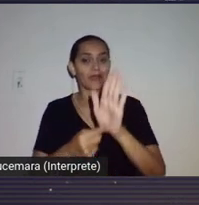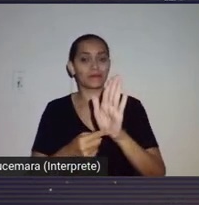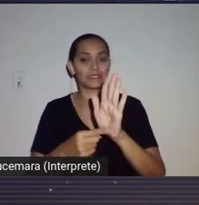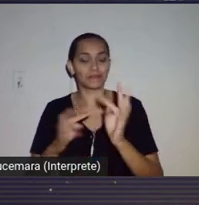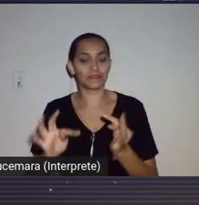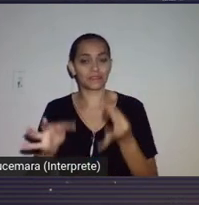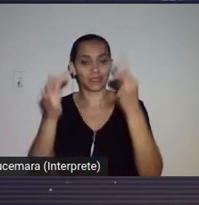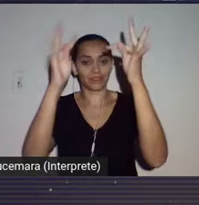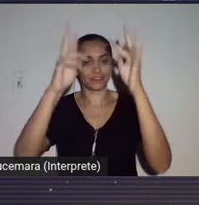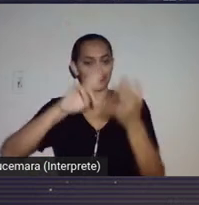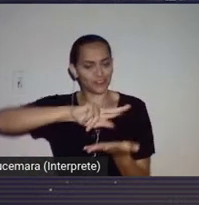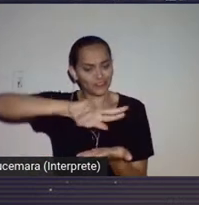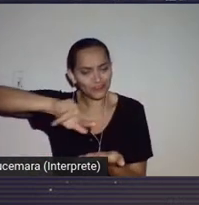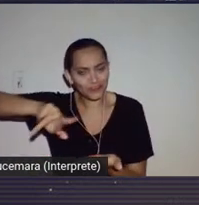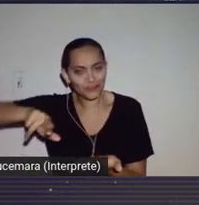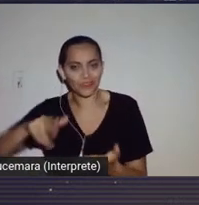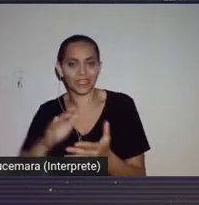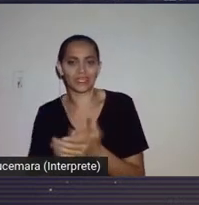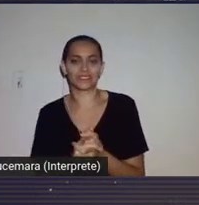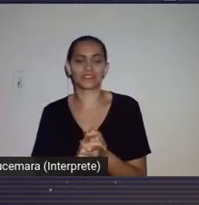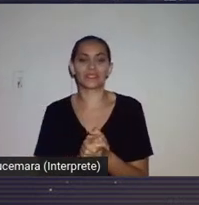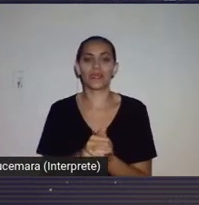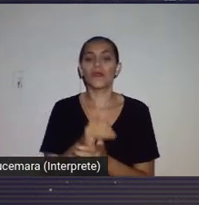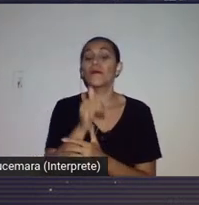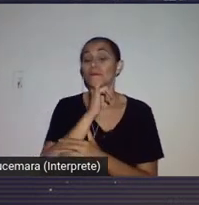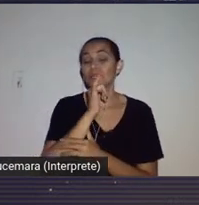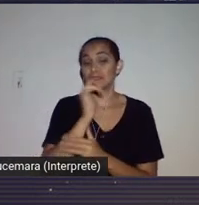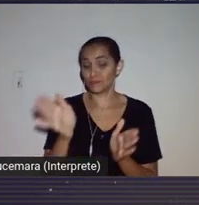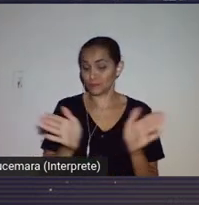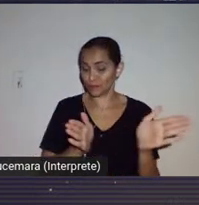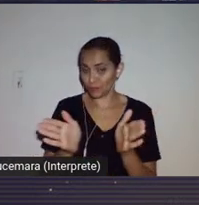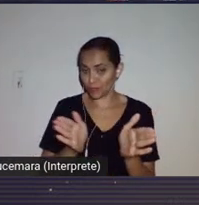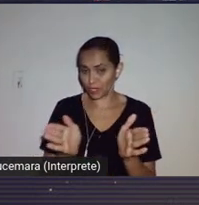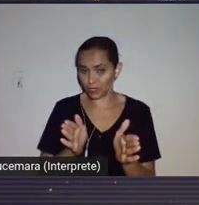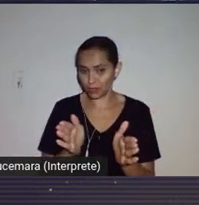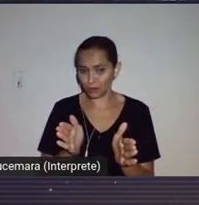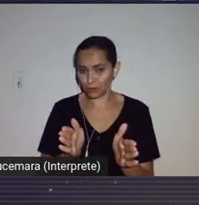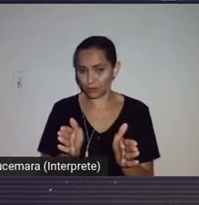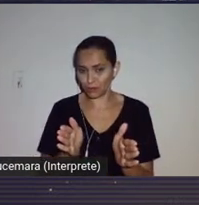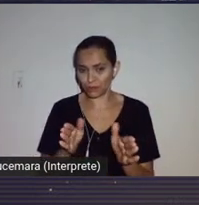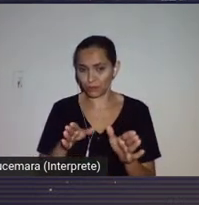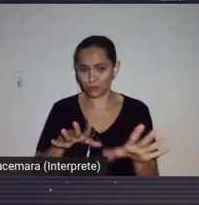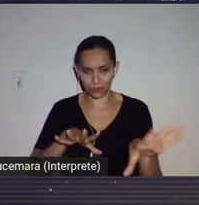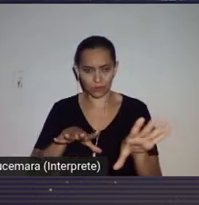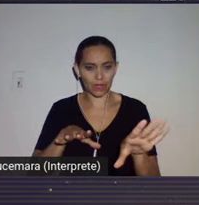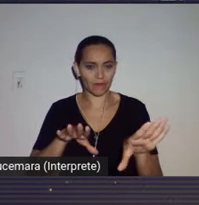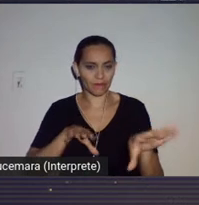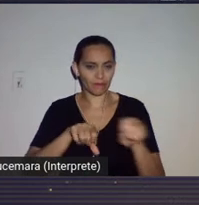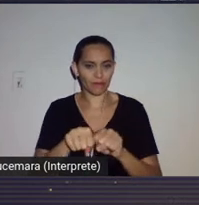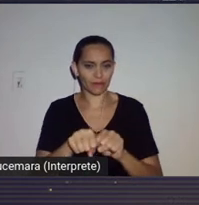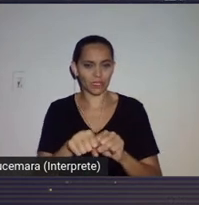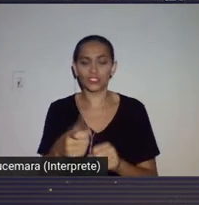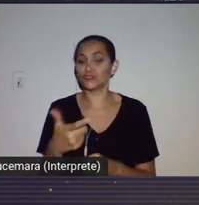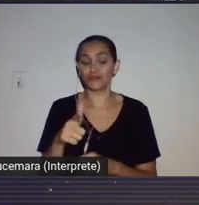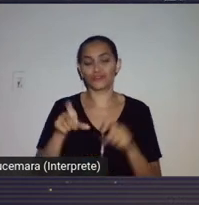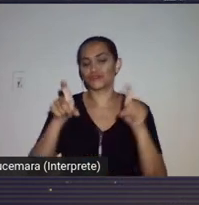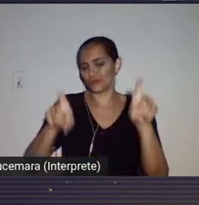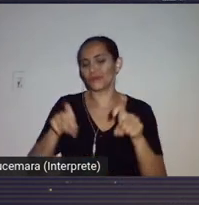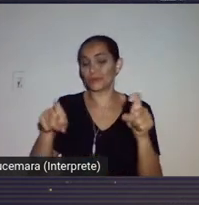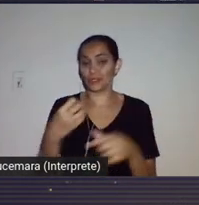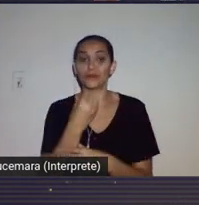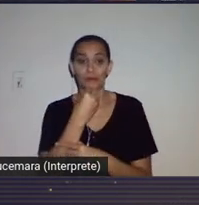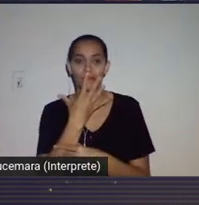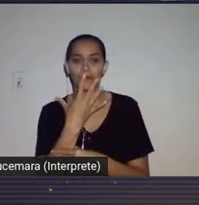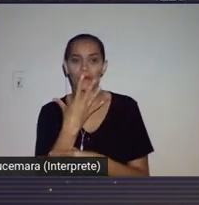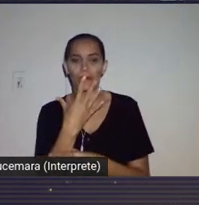Por exemplo, durante a graduação, antes eu não tinha um computador, por exemplo, com Linux, com esses sistemas operacionais. E